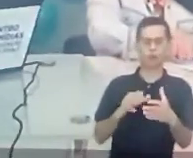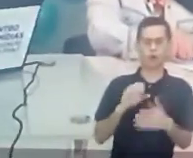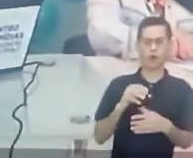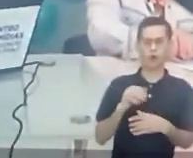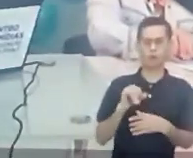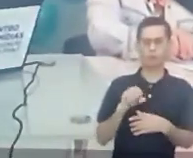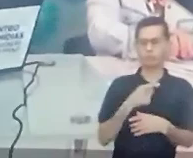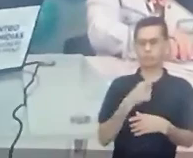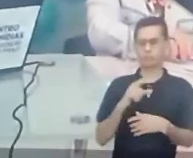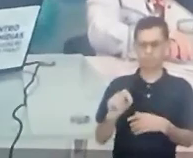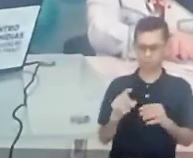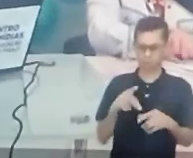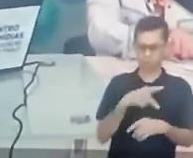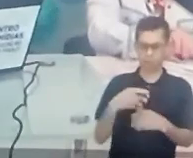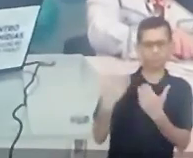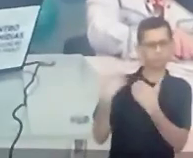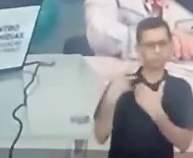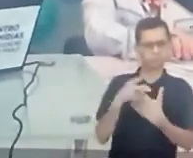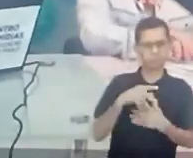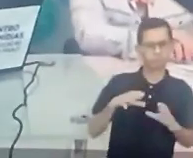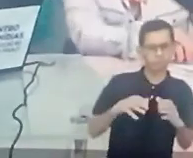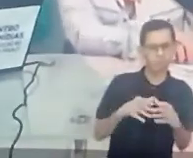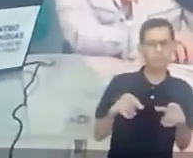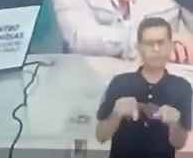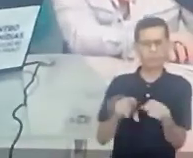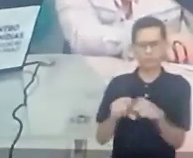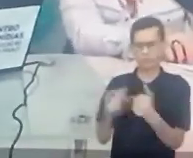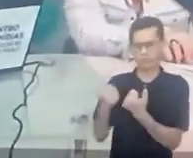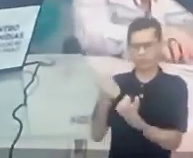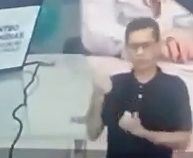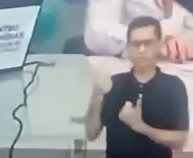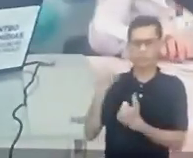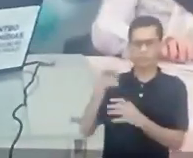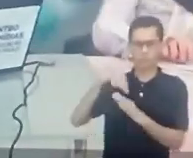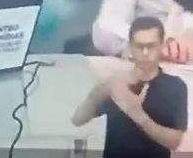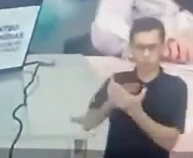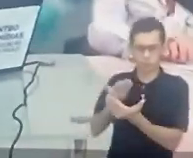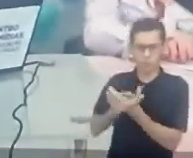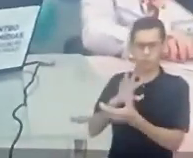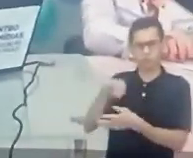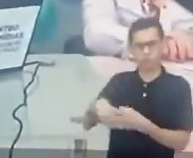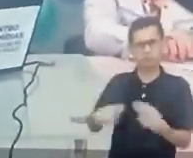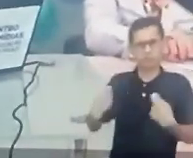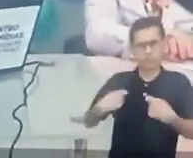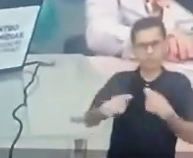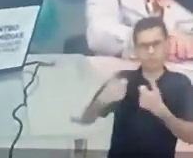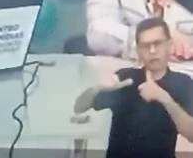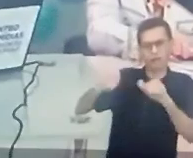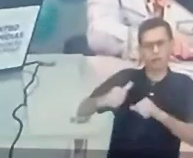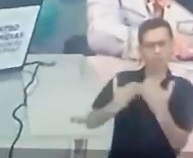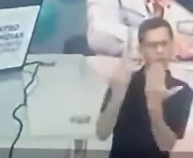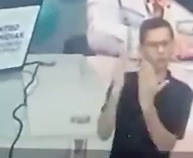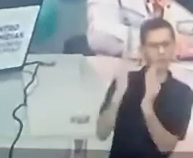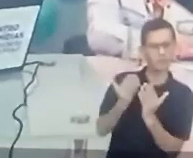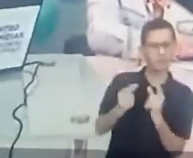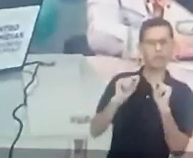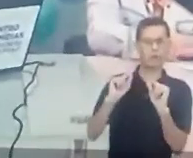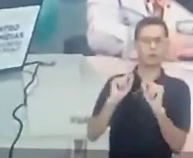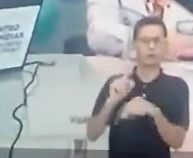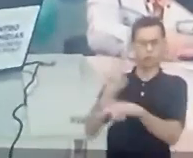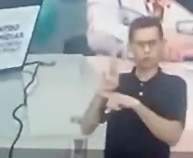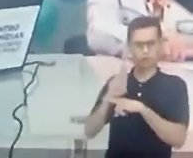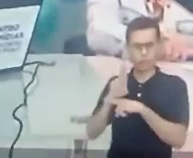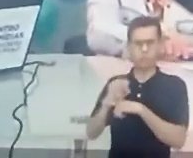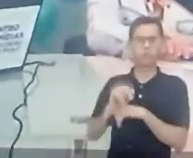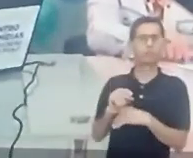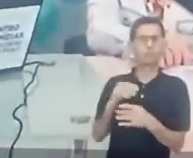unidades escolares e o diretor de escola realizar essas análises de recursos sempre que possível, não deixando